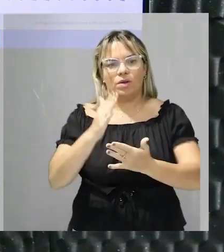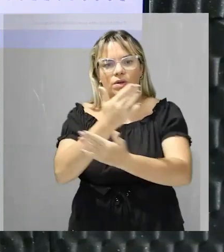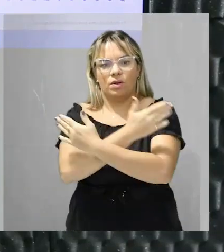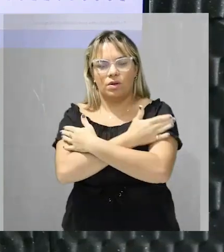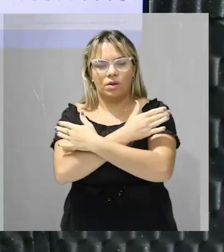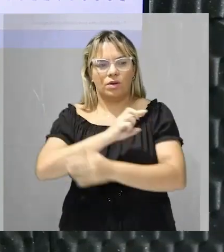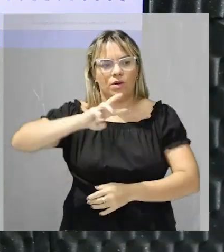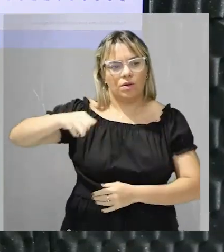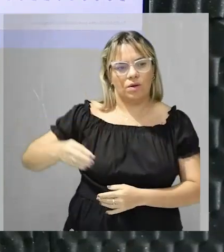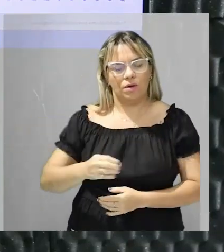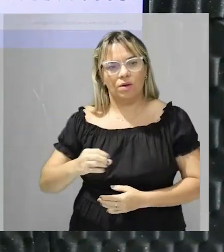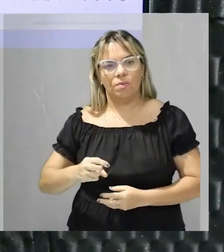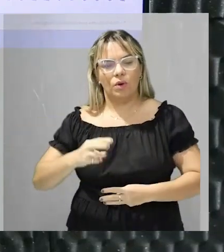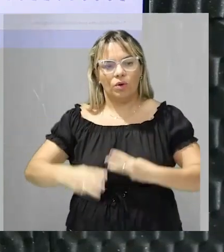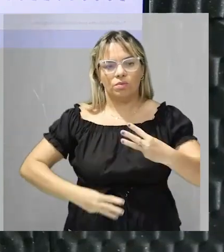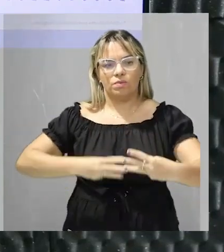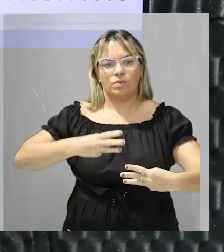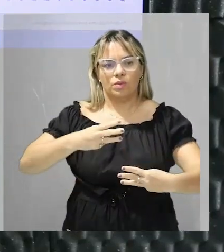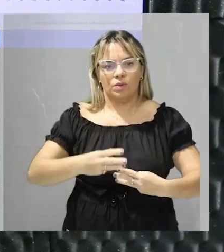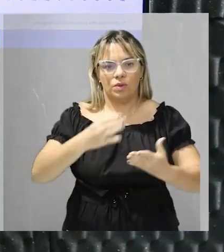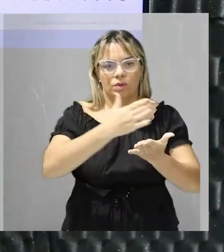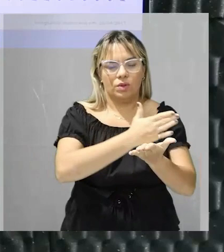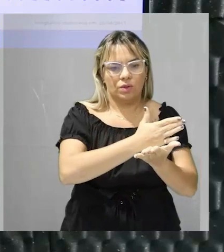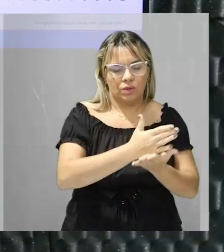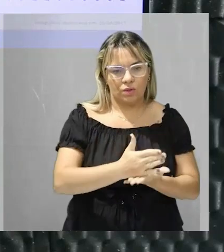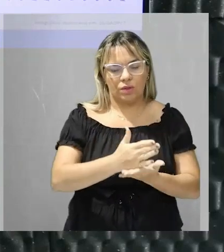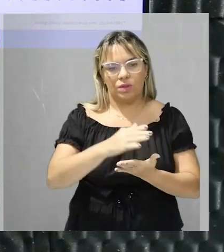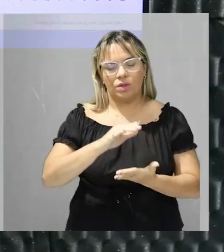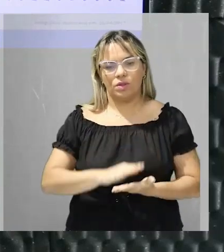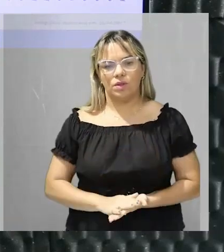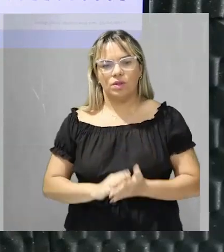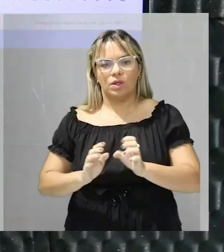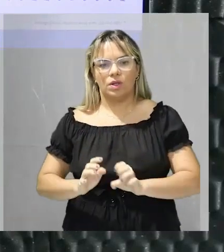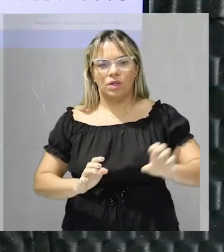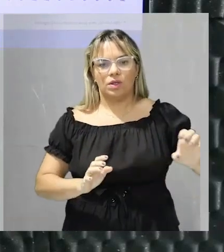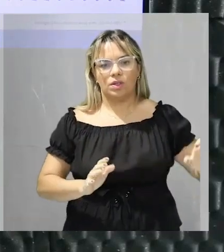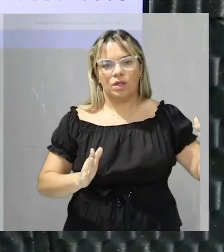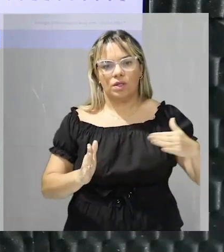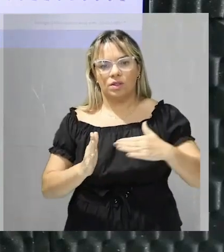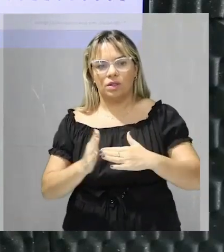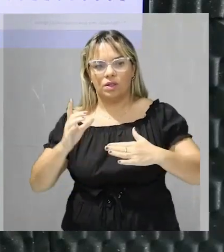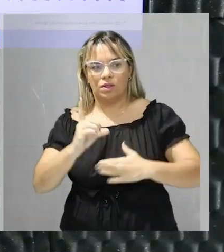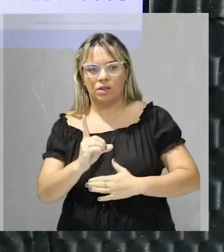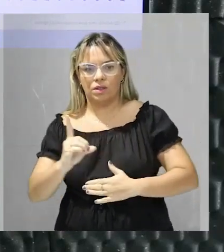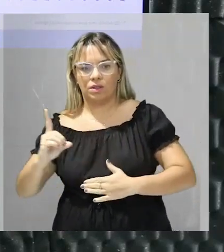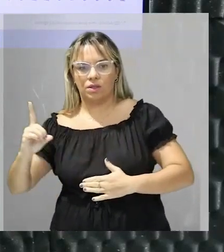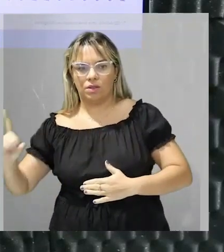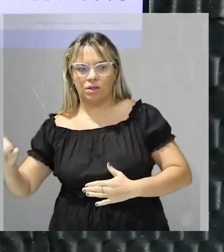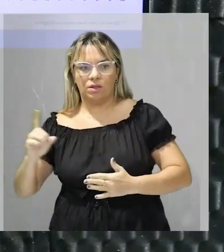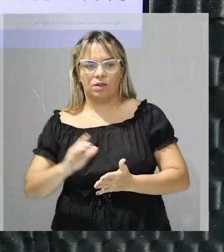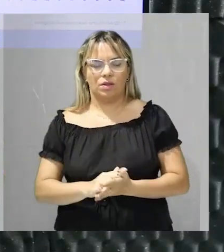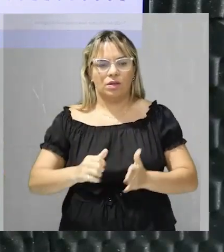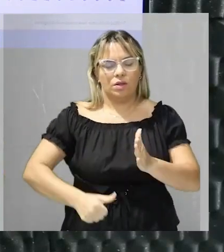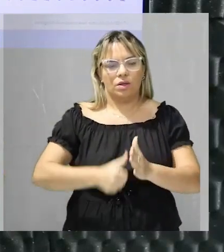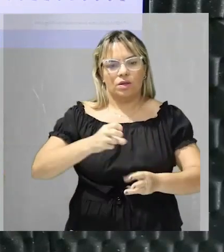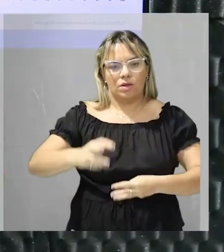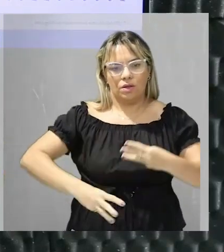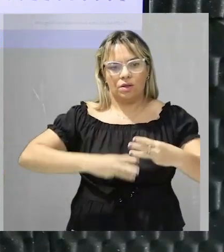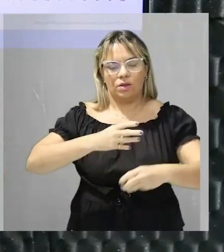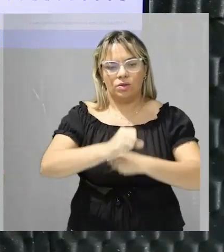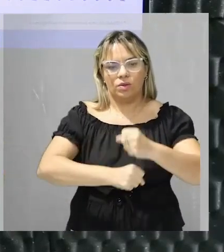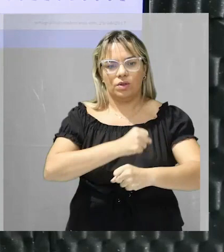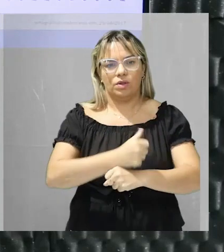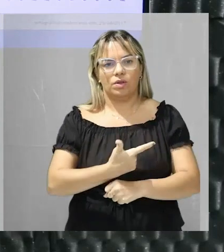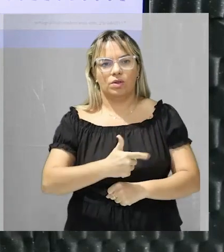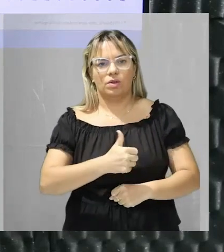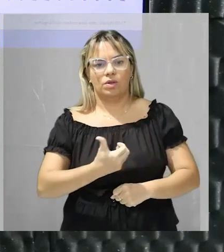por trimestre começando da esquerda para a direita no primeiro trimestre desculpa de 2016